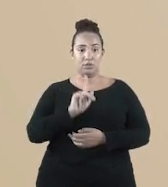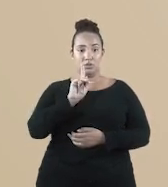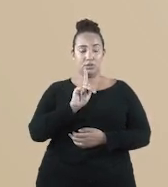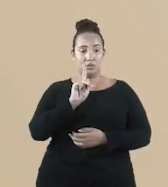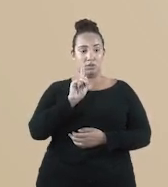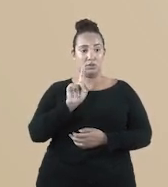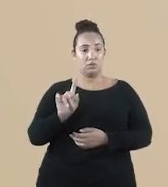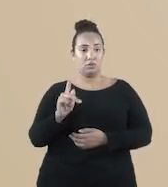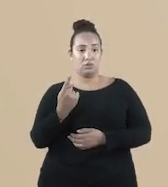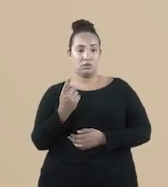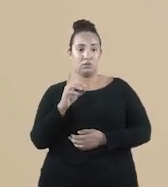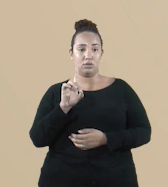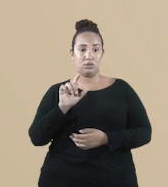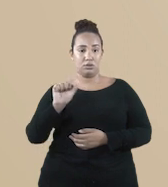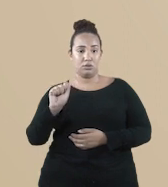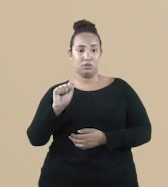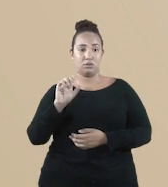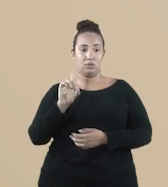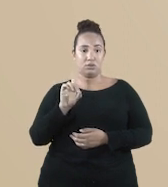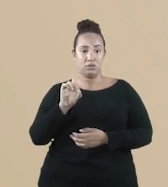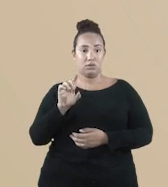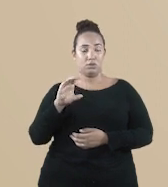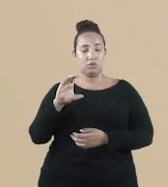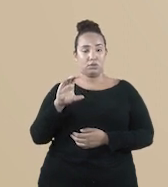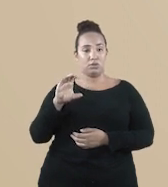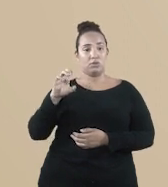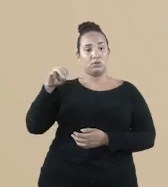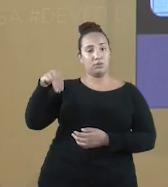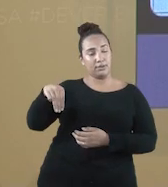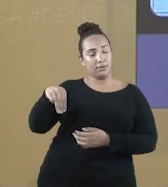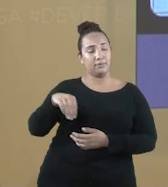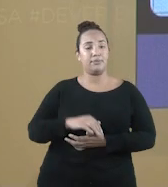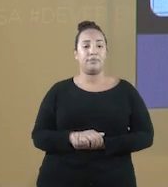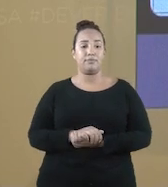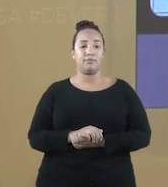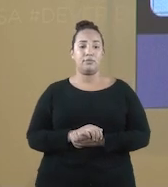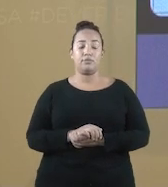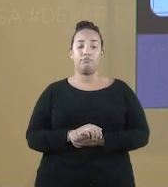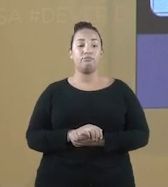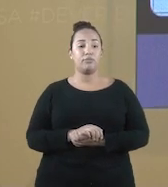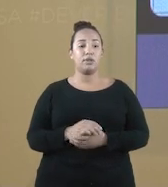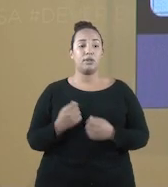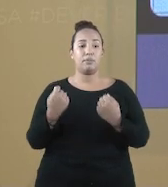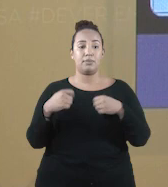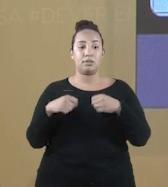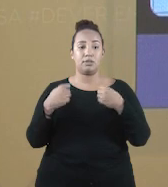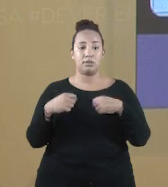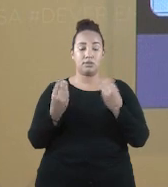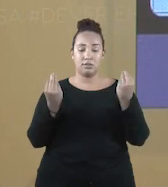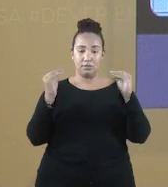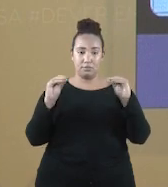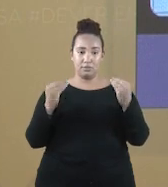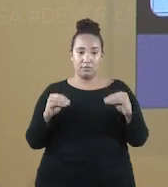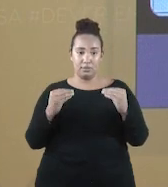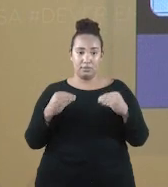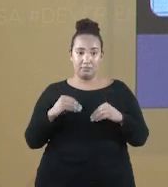o deca, o deci, o centi e o mili. E para completar, no meio vamos colocar